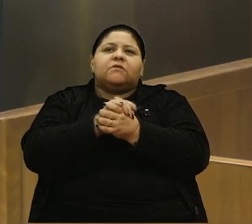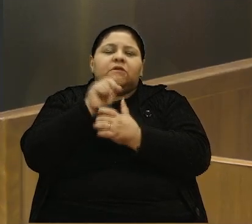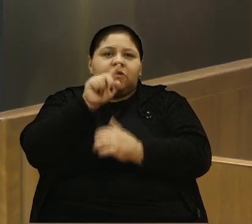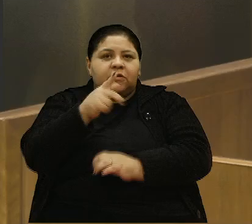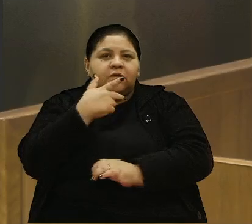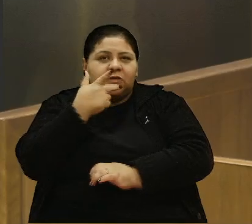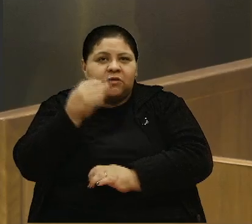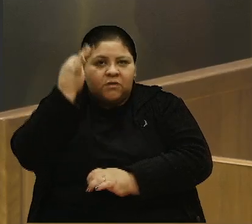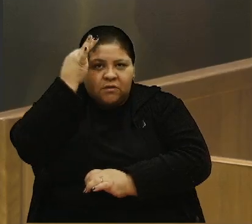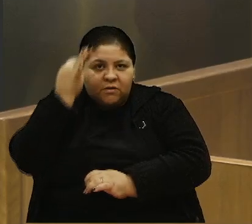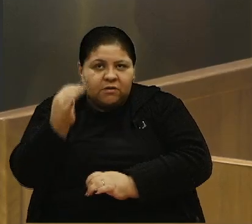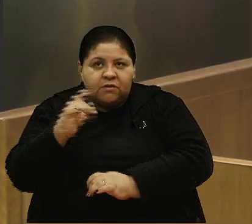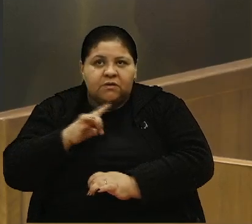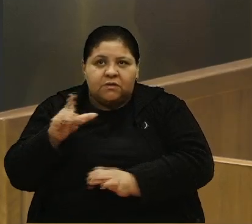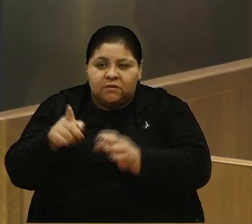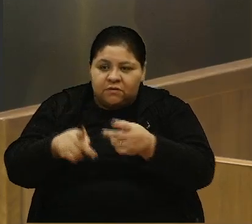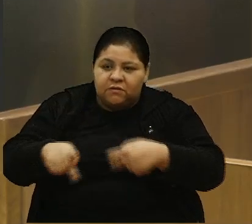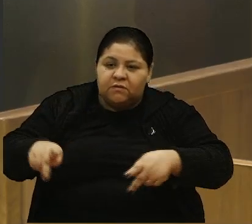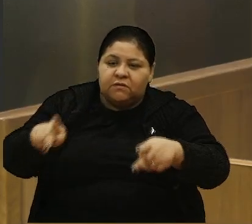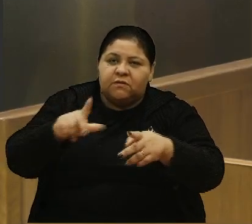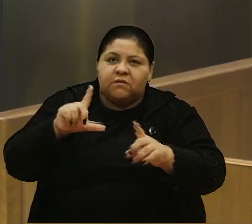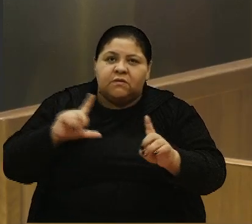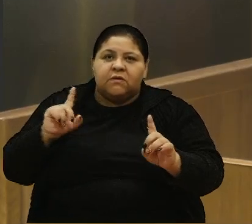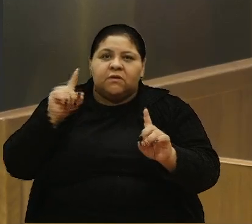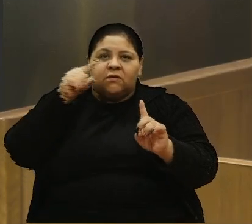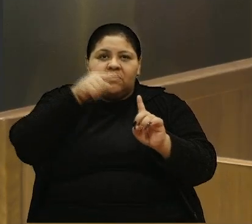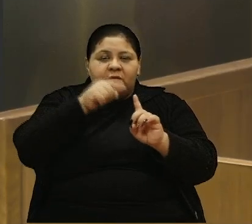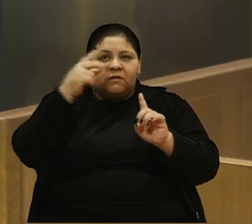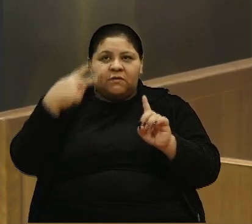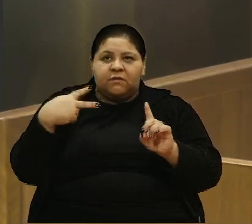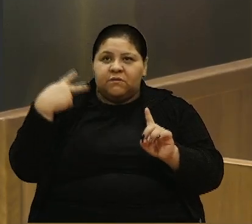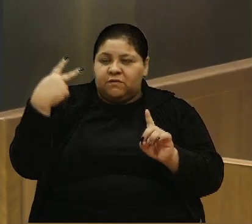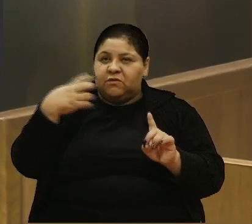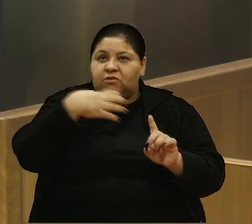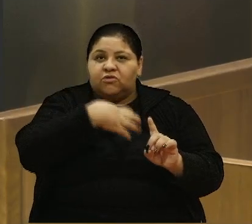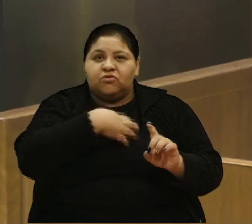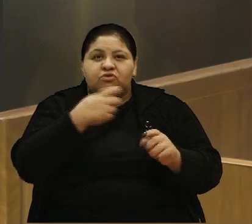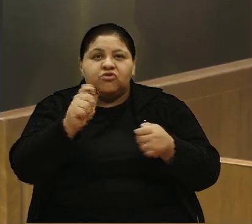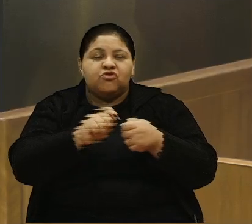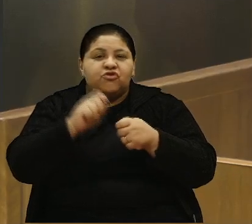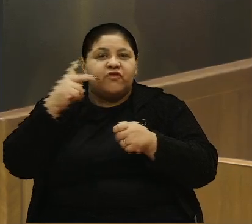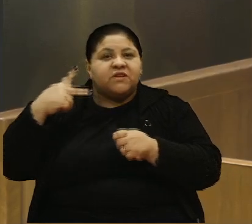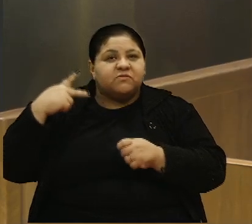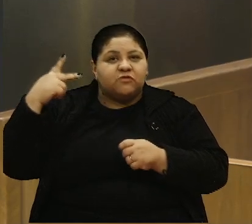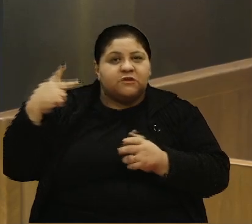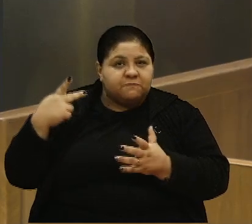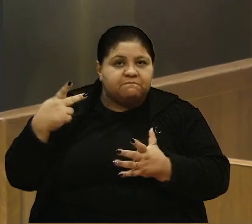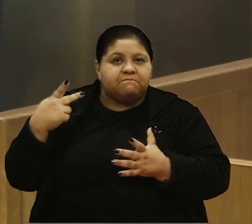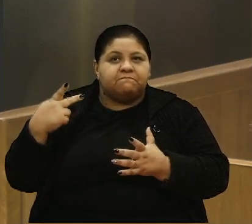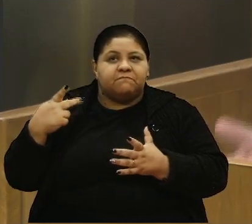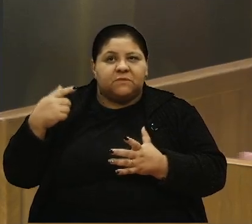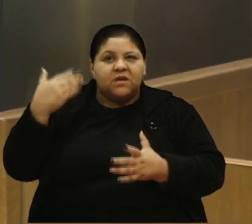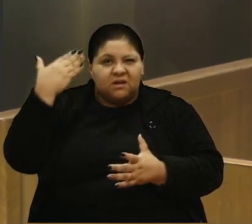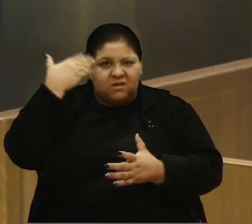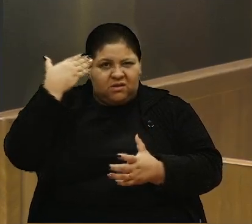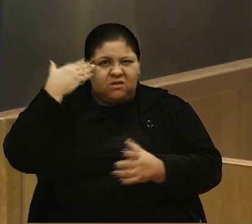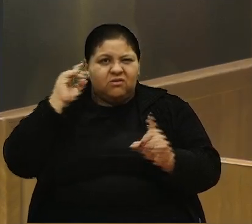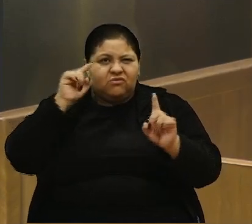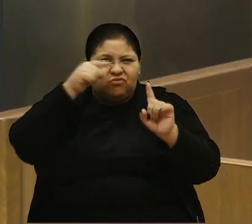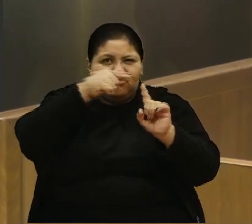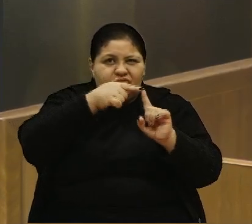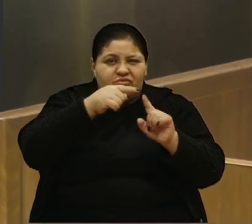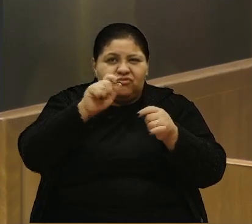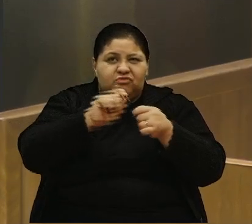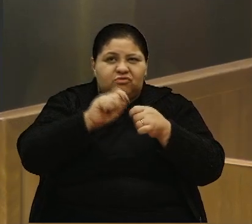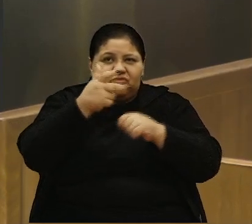falou, e eu entendo que o senhor tem seu público, tem seu propósito enquanto vereador, e a forma como o senhor faz a política, e eu sei do propósito de fazer um